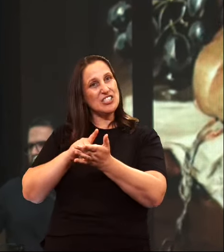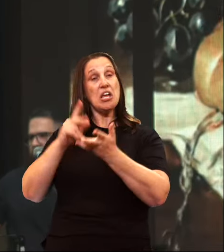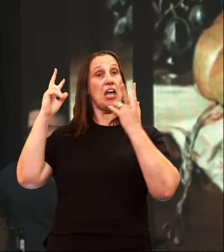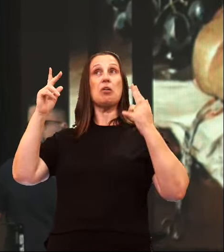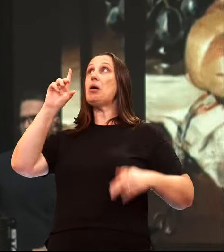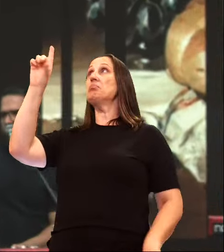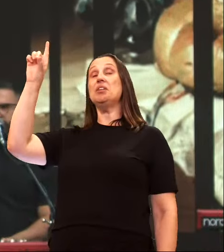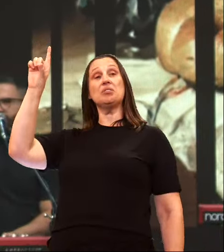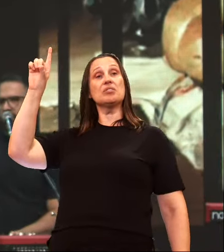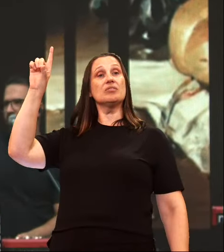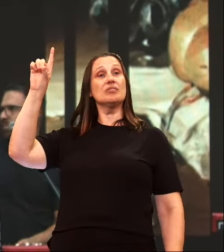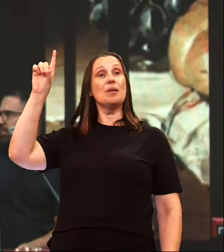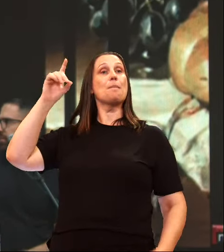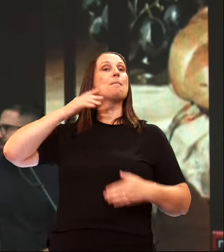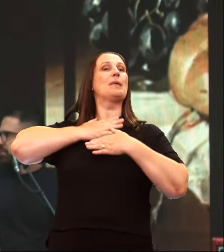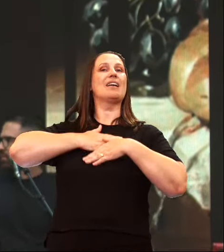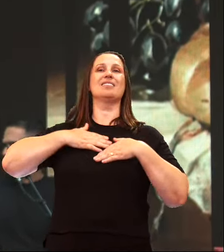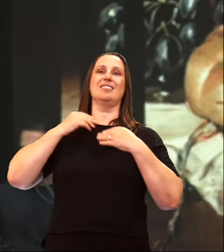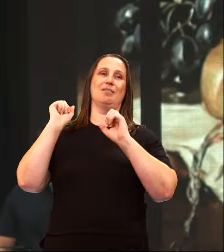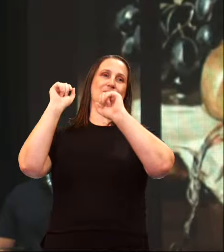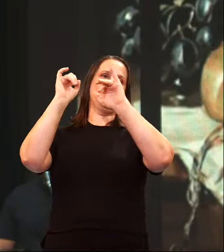mim. Olha aqui.